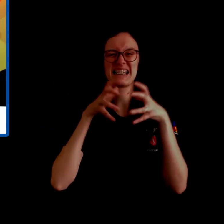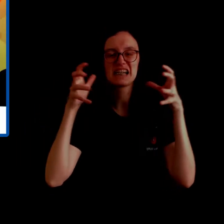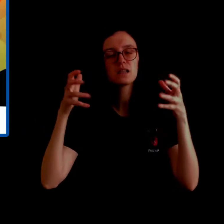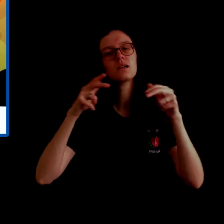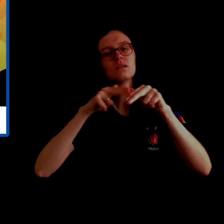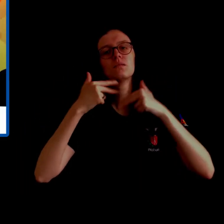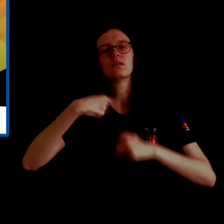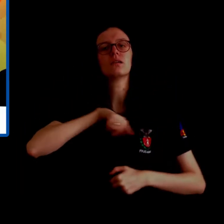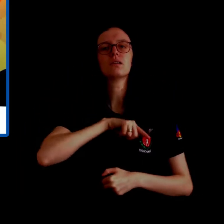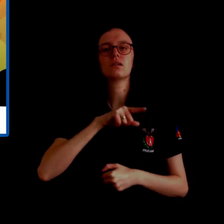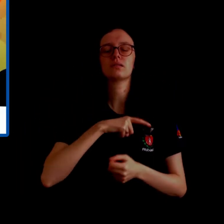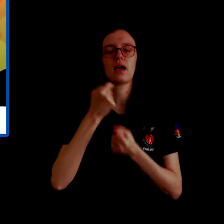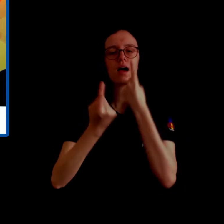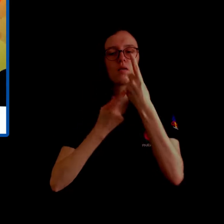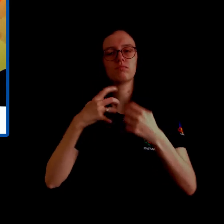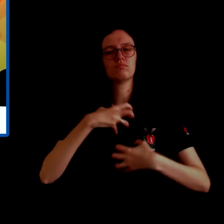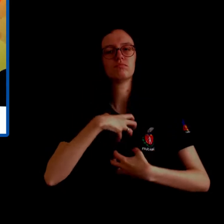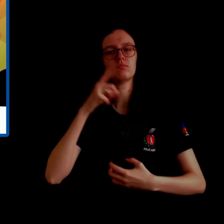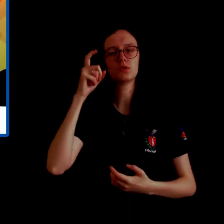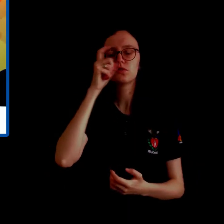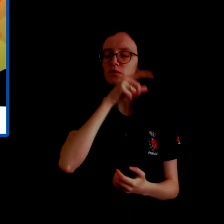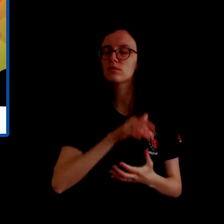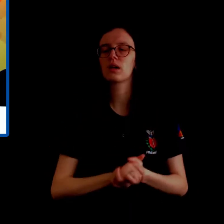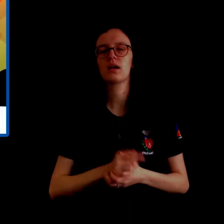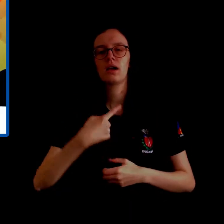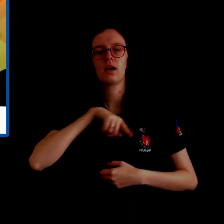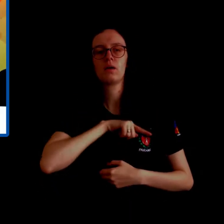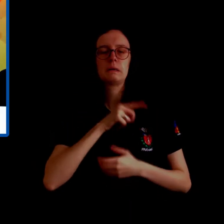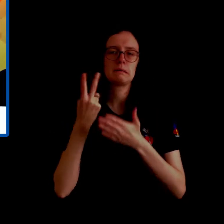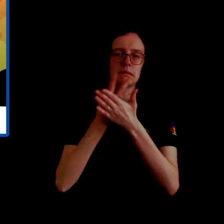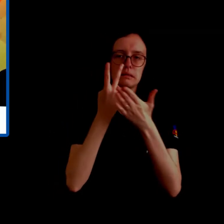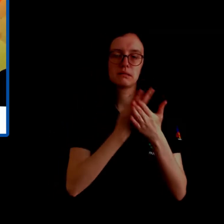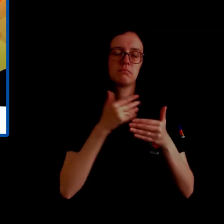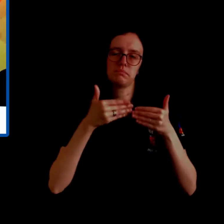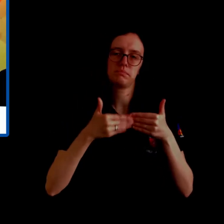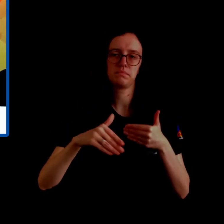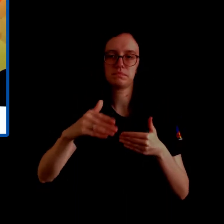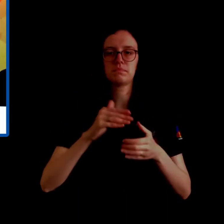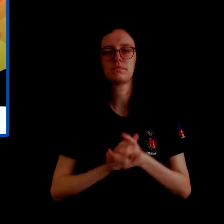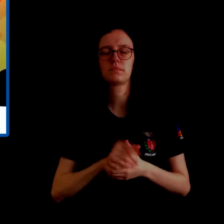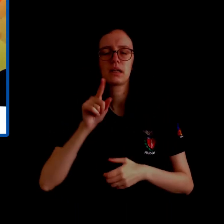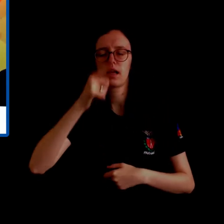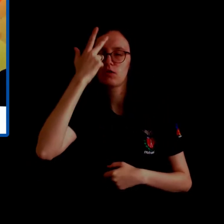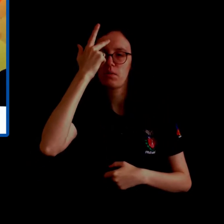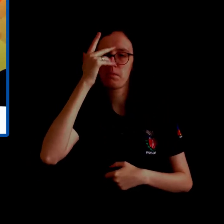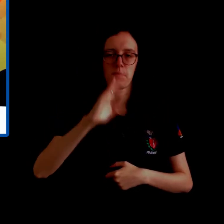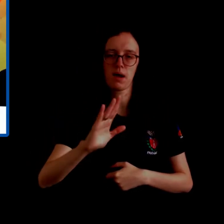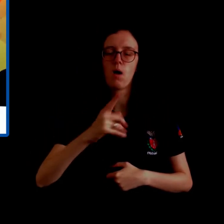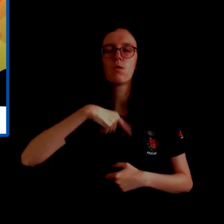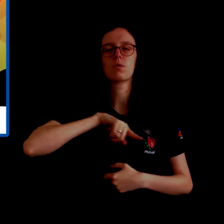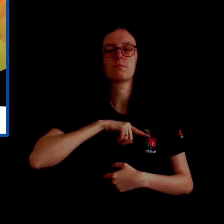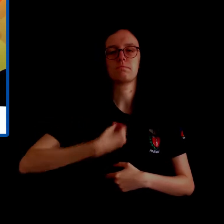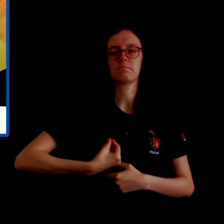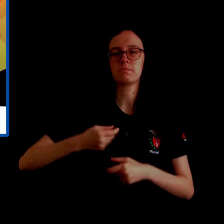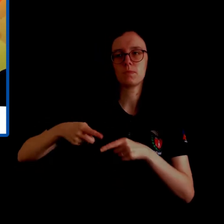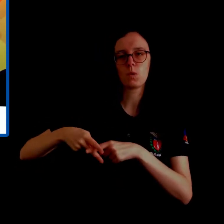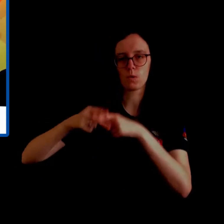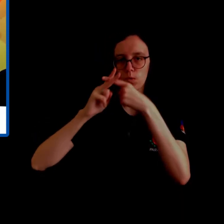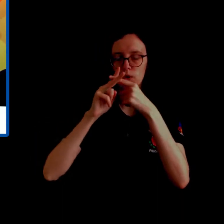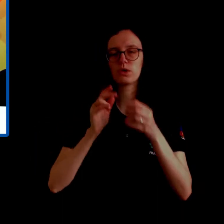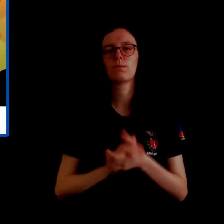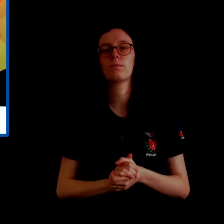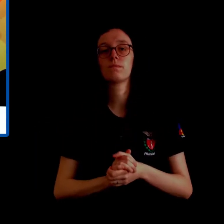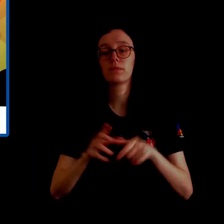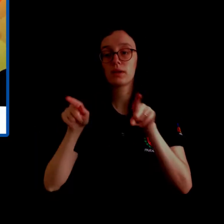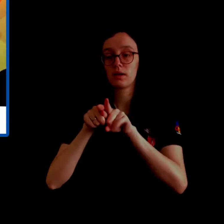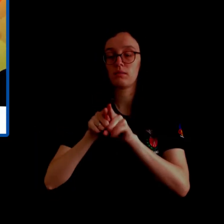tivemos algumas dificuldades, nós tivemos alguns erros e assim por diante. Isso é normal, nós estamos corrigindo e a